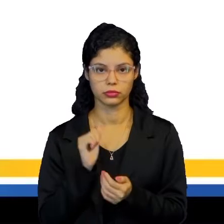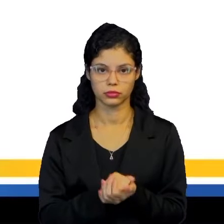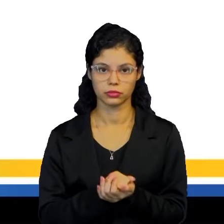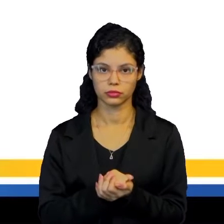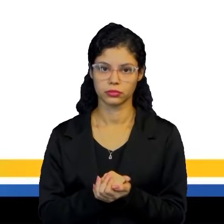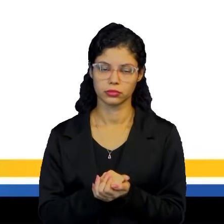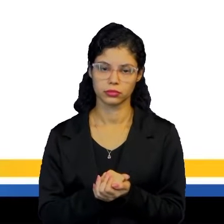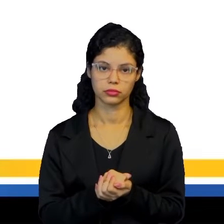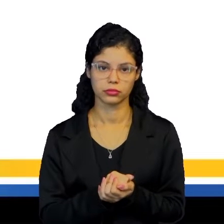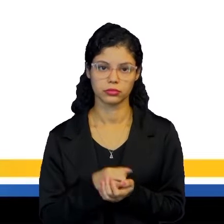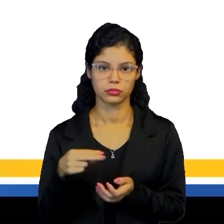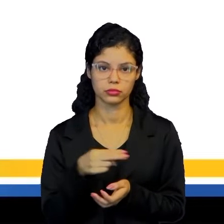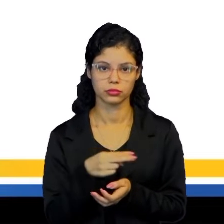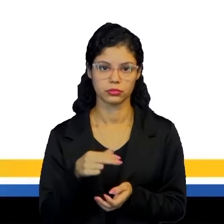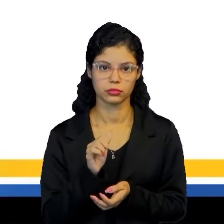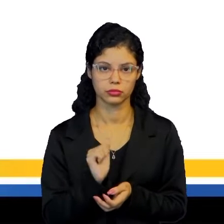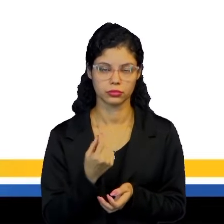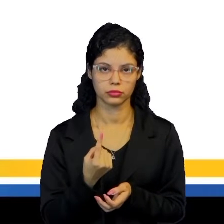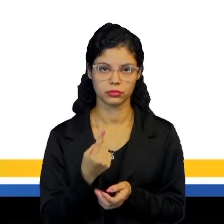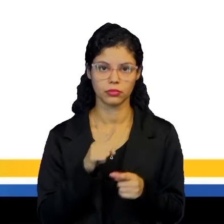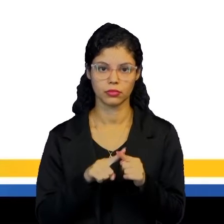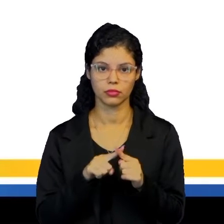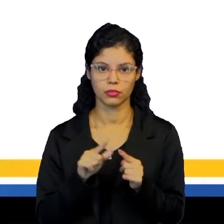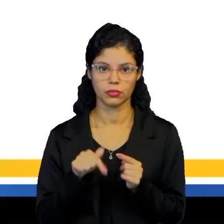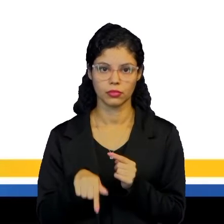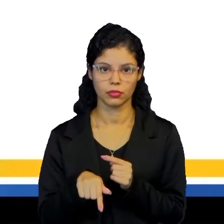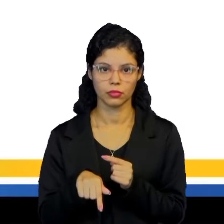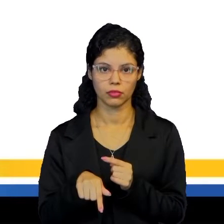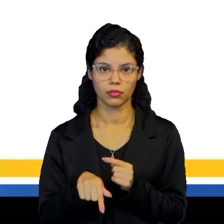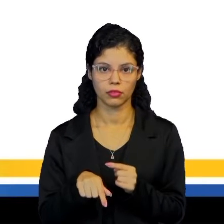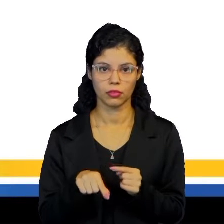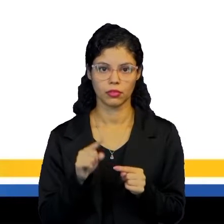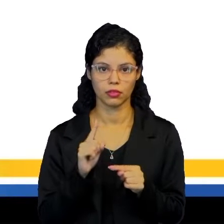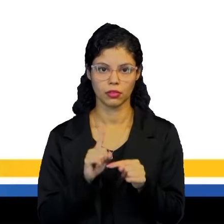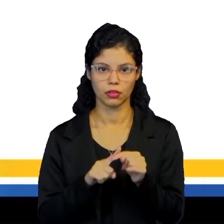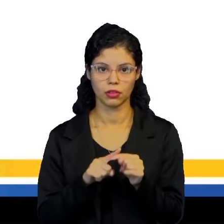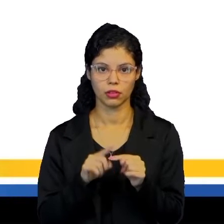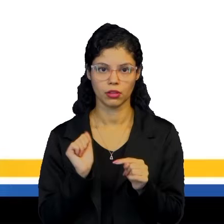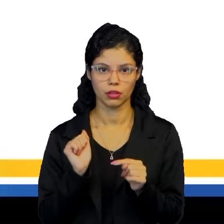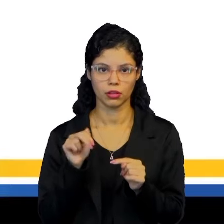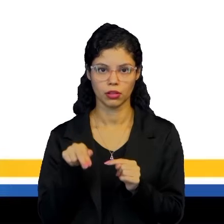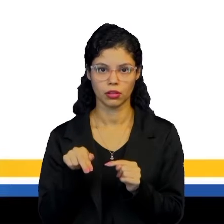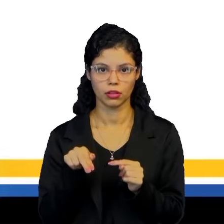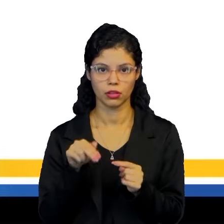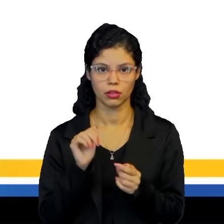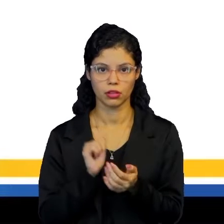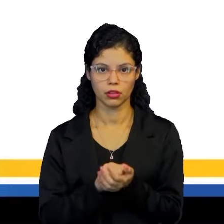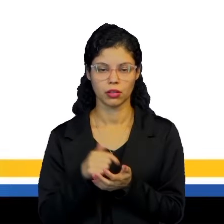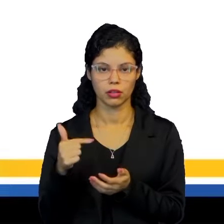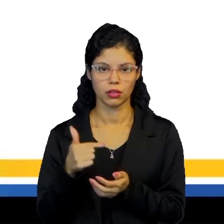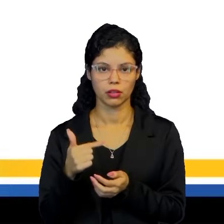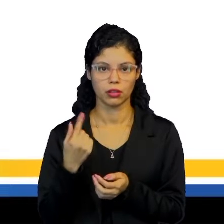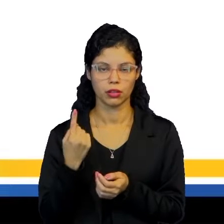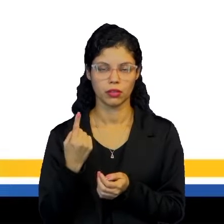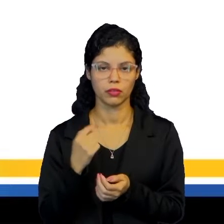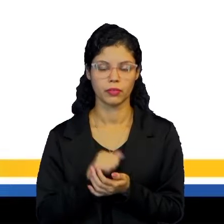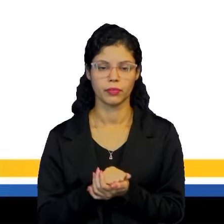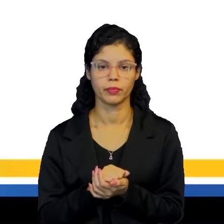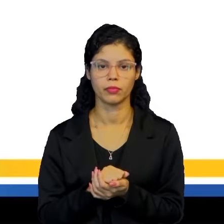Sn, que é igual a 1 vezes Q elevado a N menos o